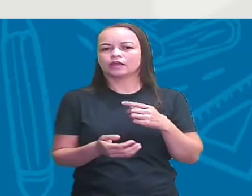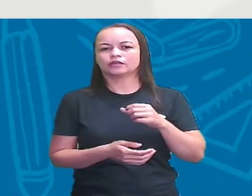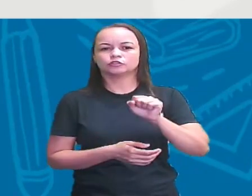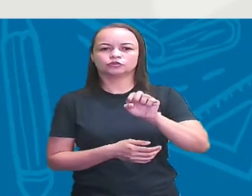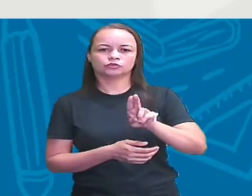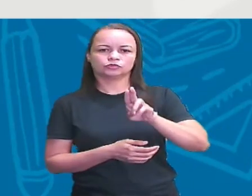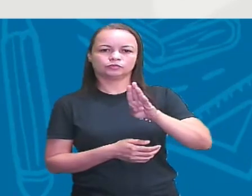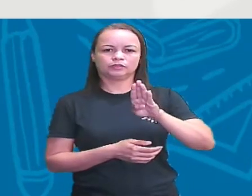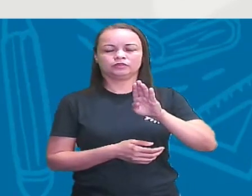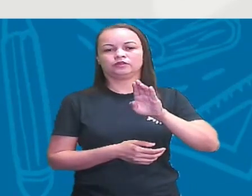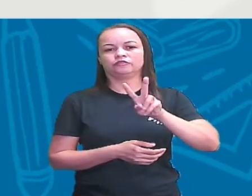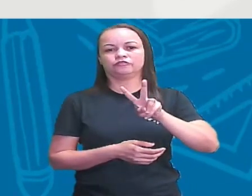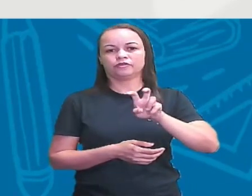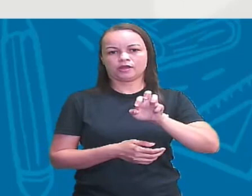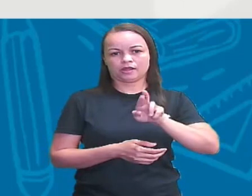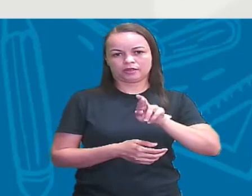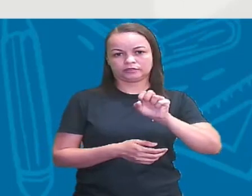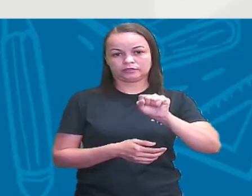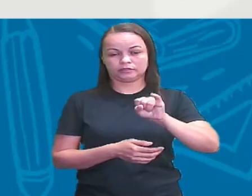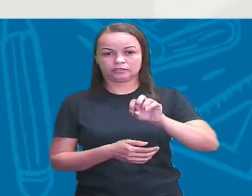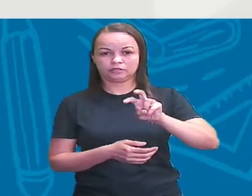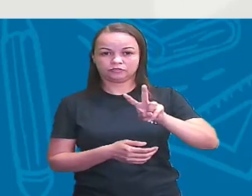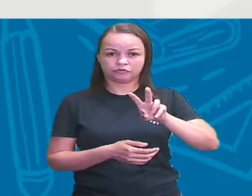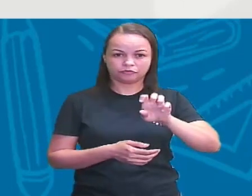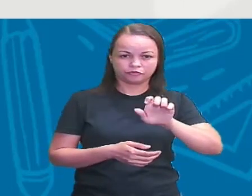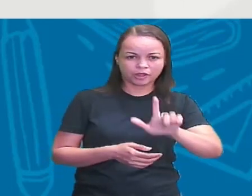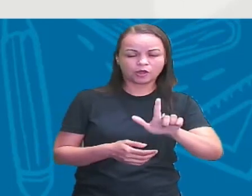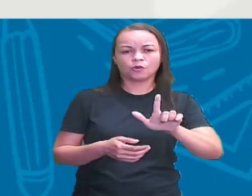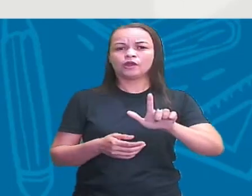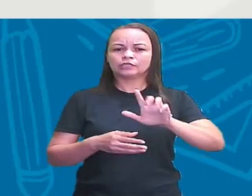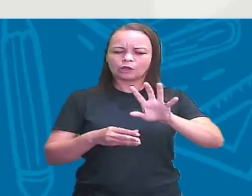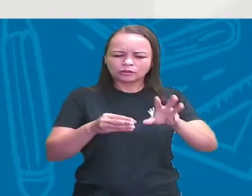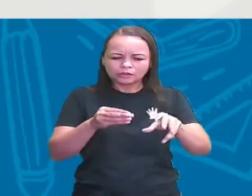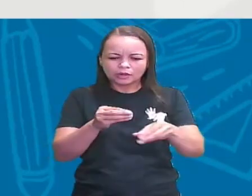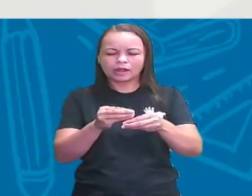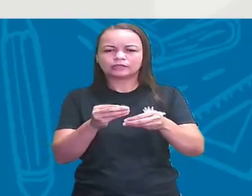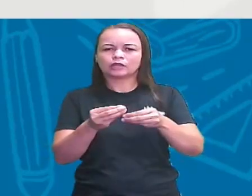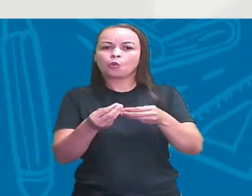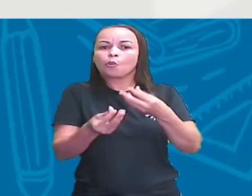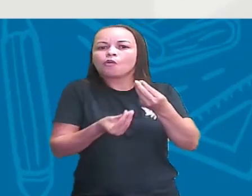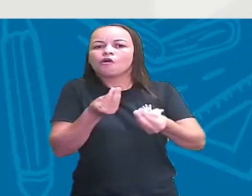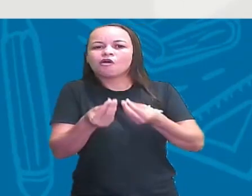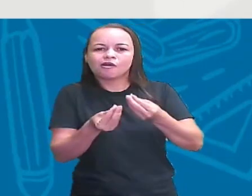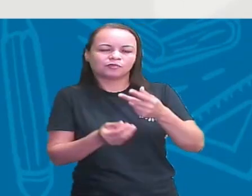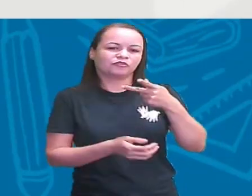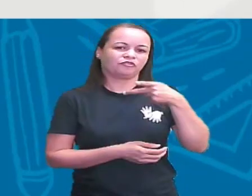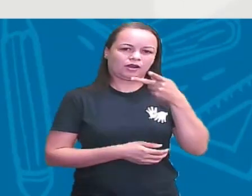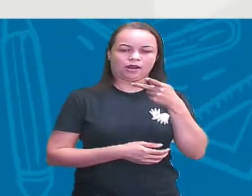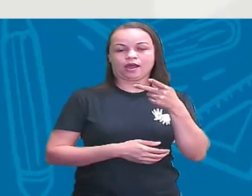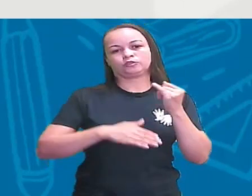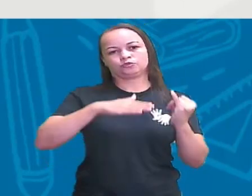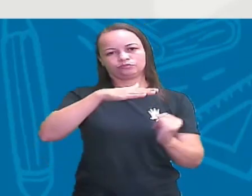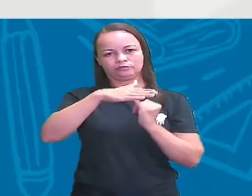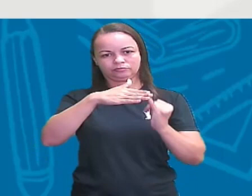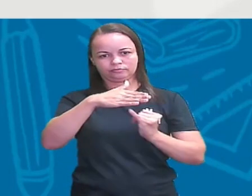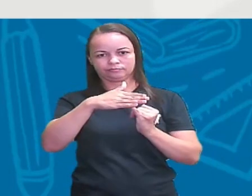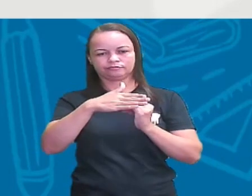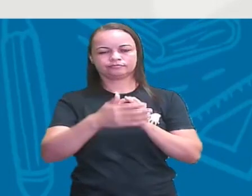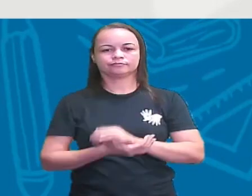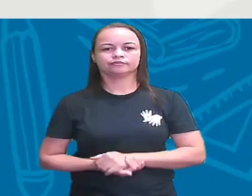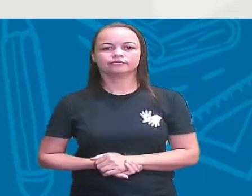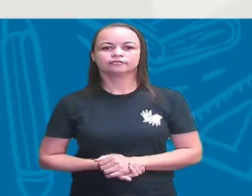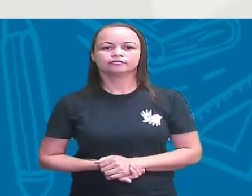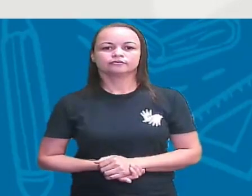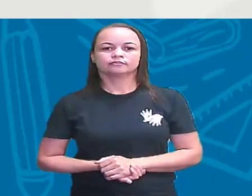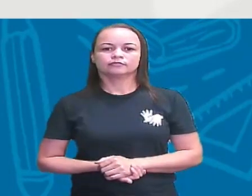Que estão mais atrelados a uma maneira, a um jeito de falar, não é? Informal. Tá? Então